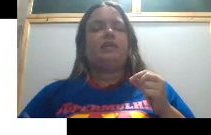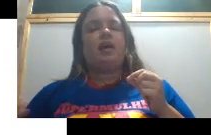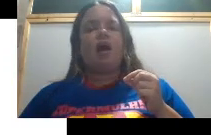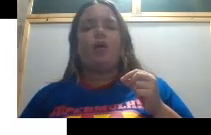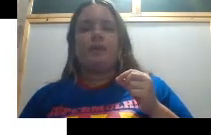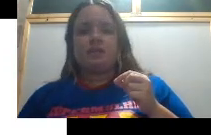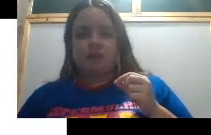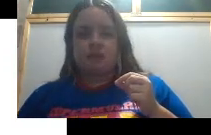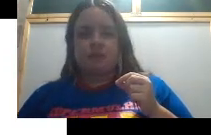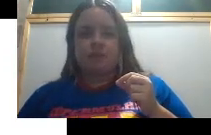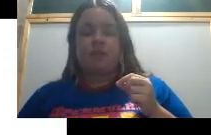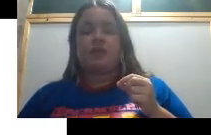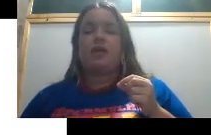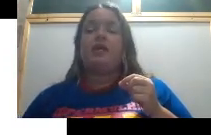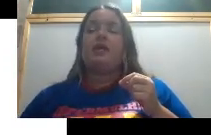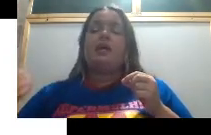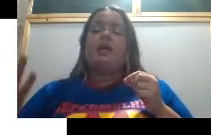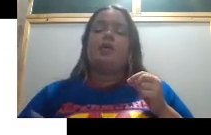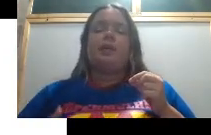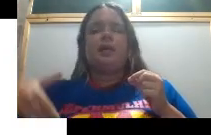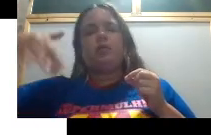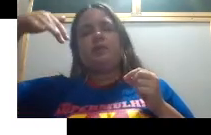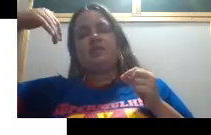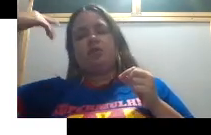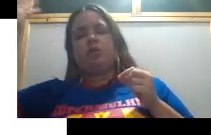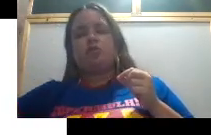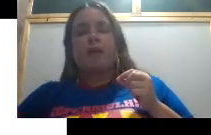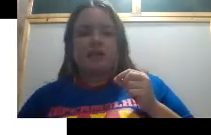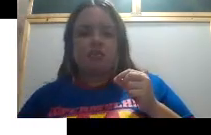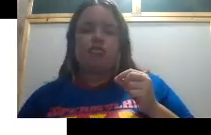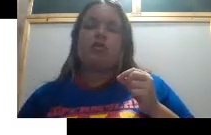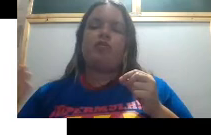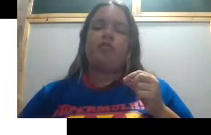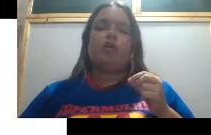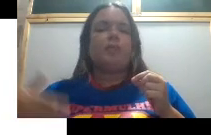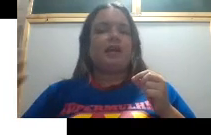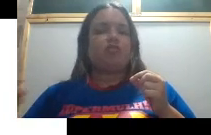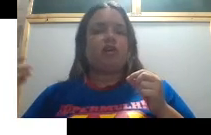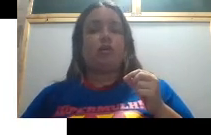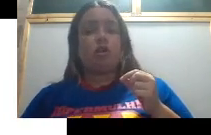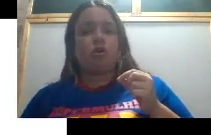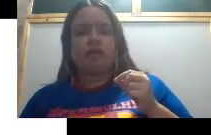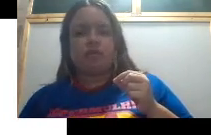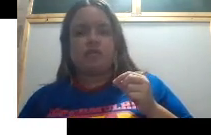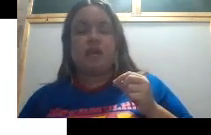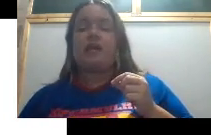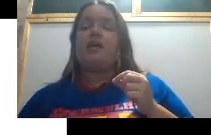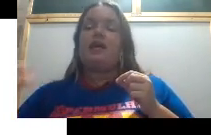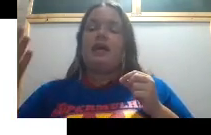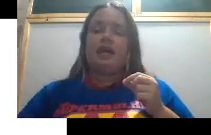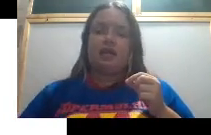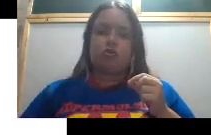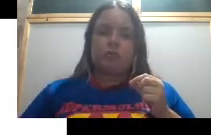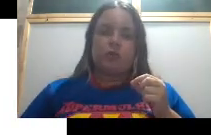quem governa é o presidente e o primeiro presente do nosso país foi o Marechal Deodoro da